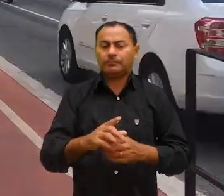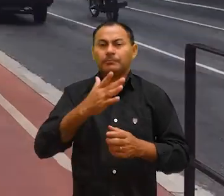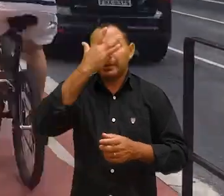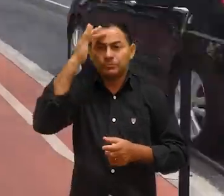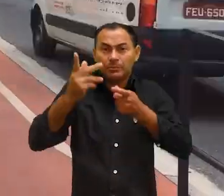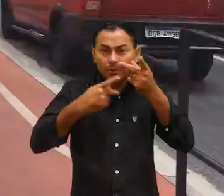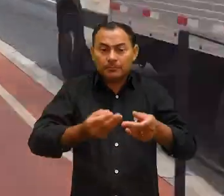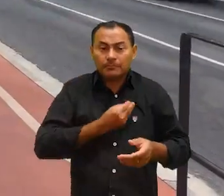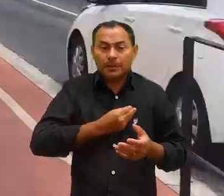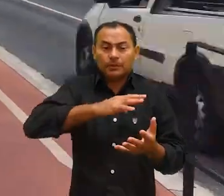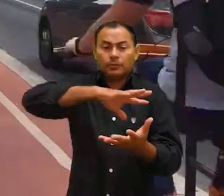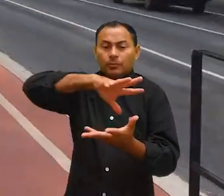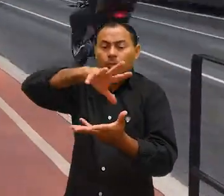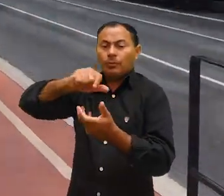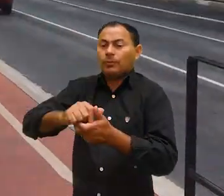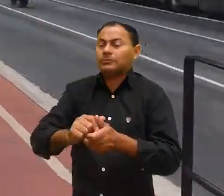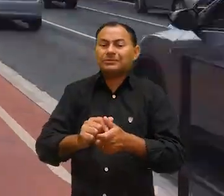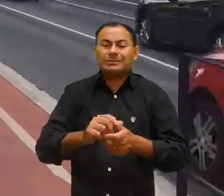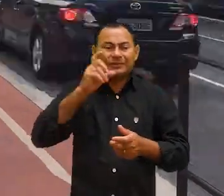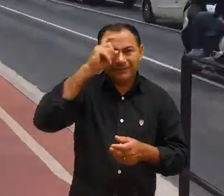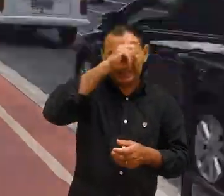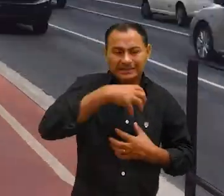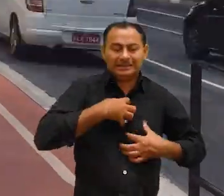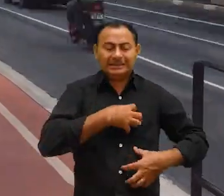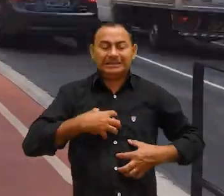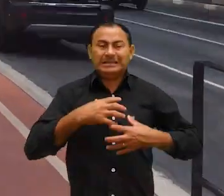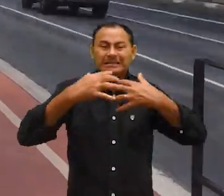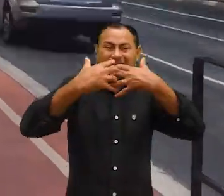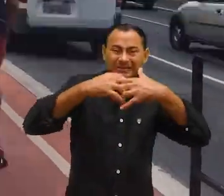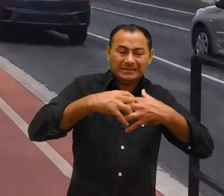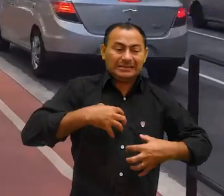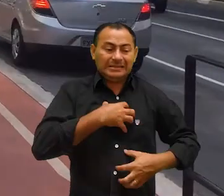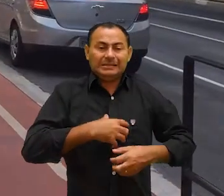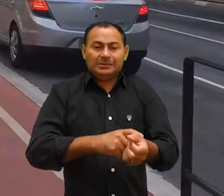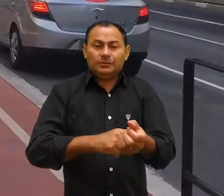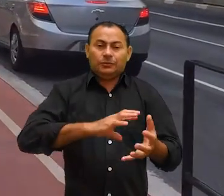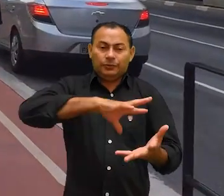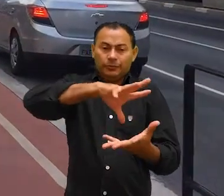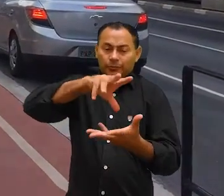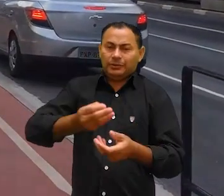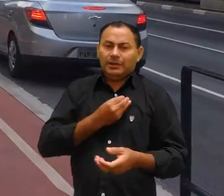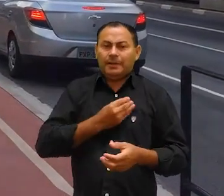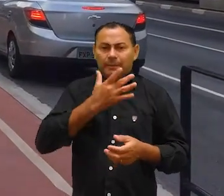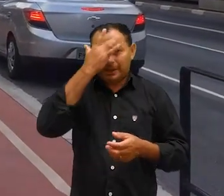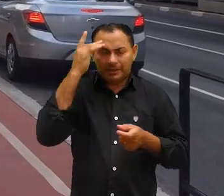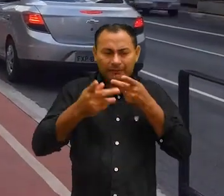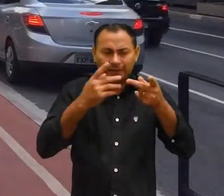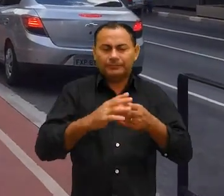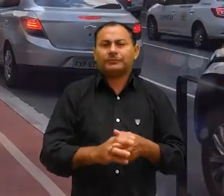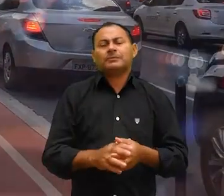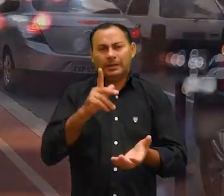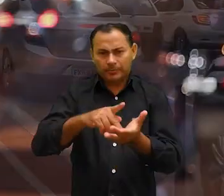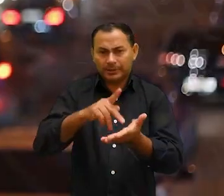que vivemos num mundo de cão, quer dizer, estressante, confuso, angustiante. Realmente as coisas não são